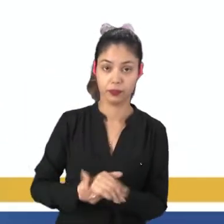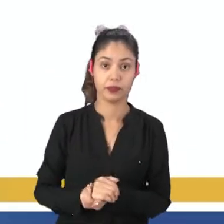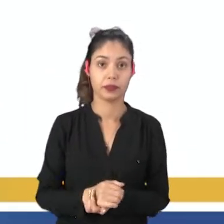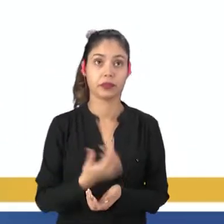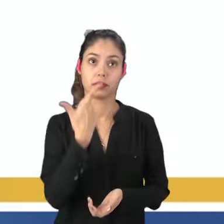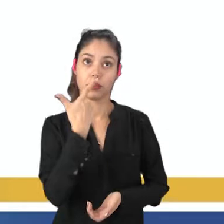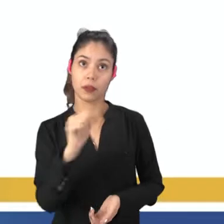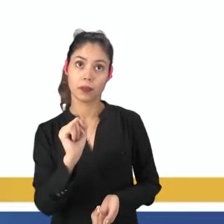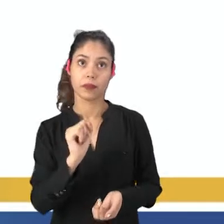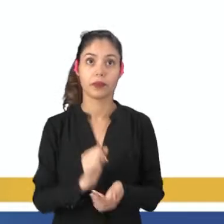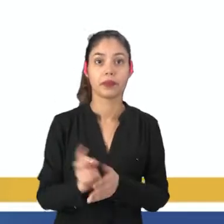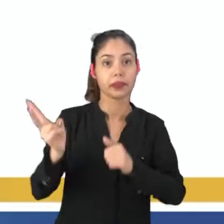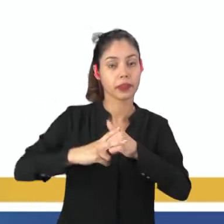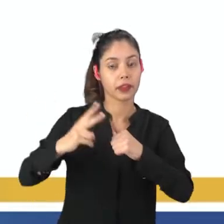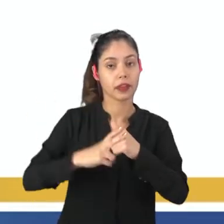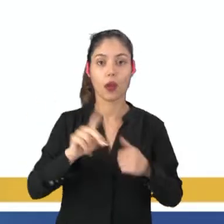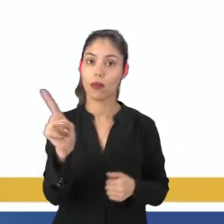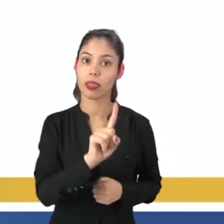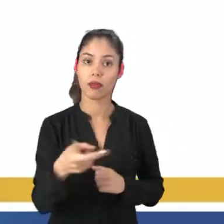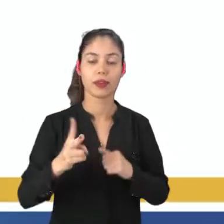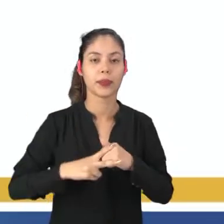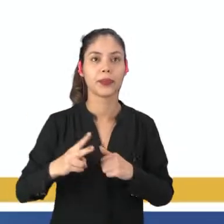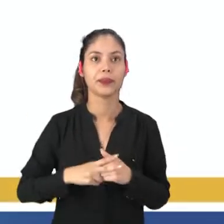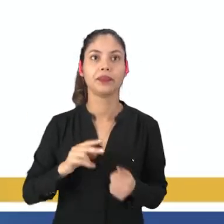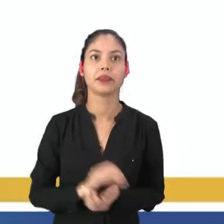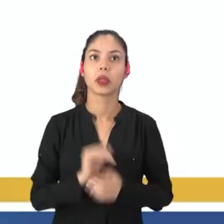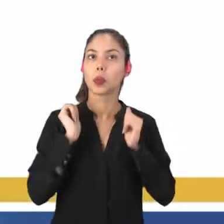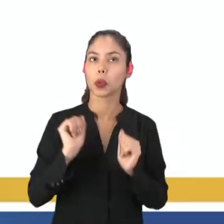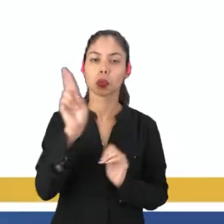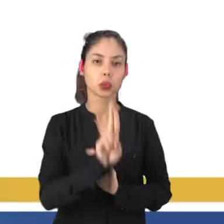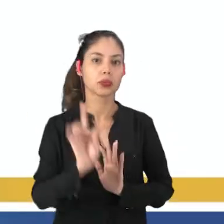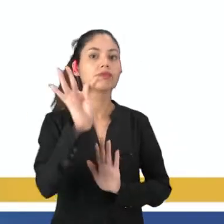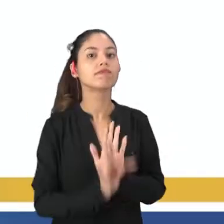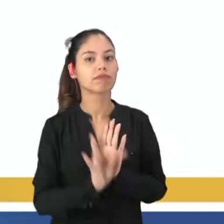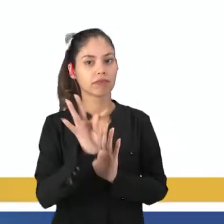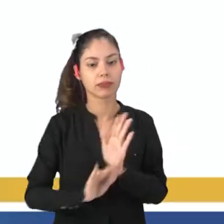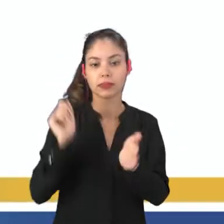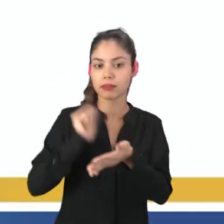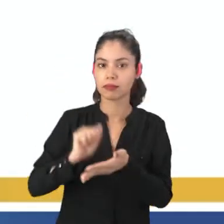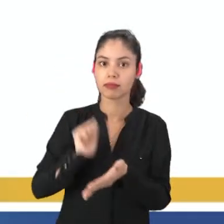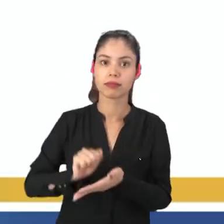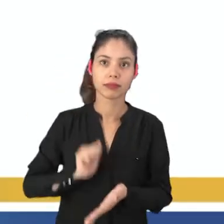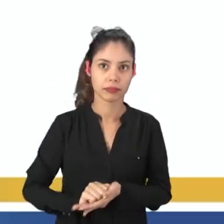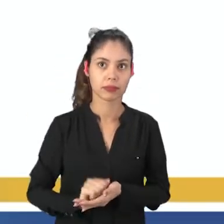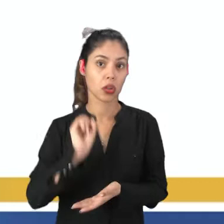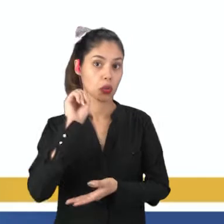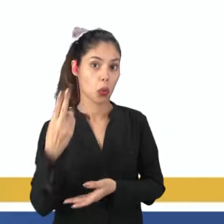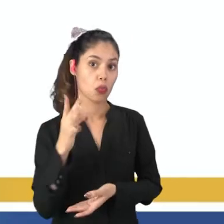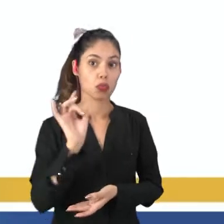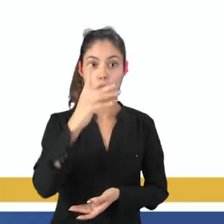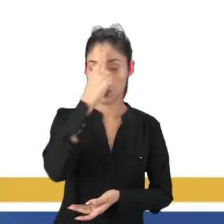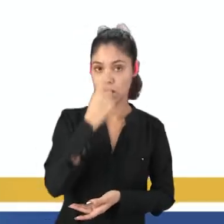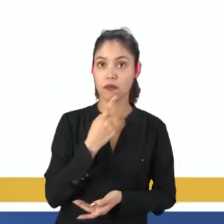e não verbal, é que ele pode utilizar textos escritos ou falados, ou somente imagens.